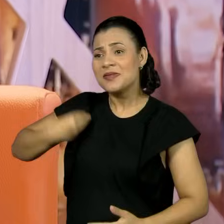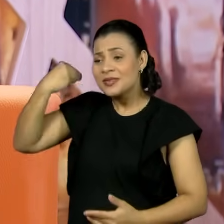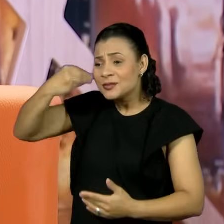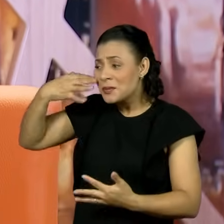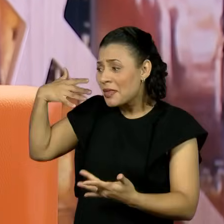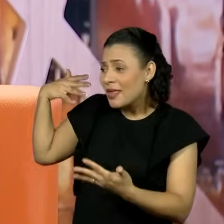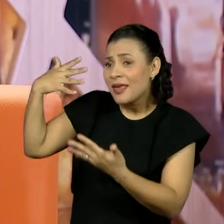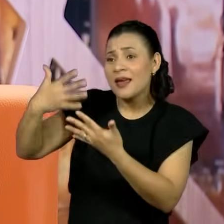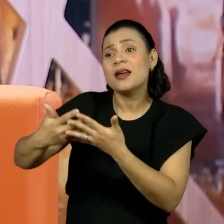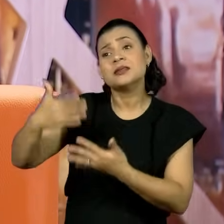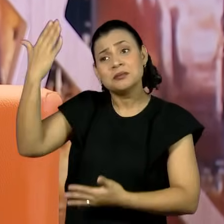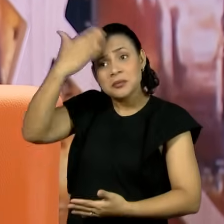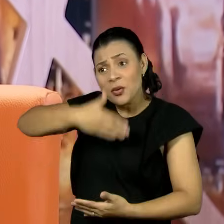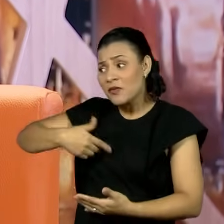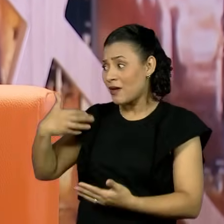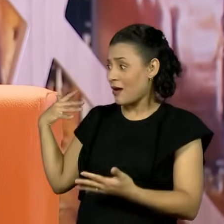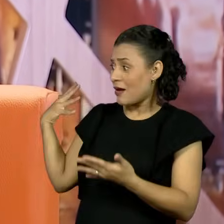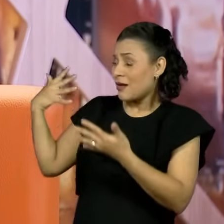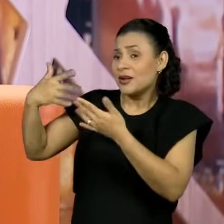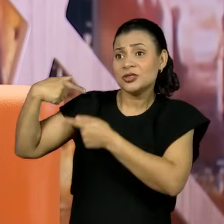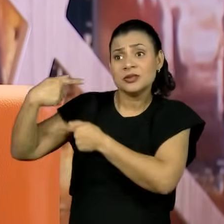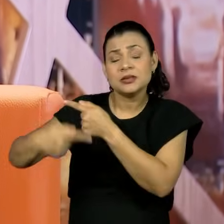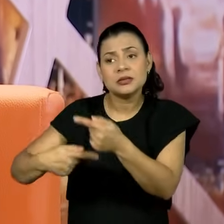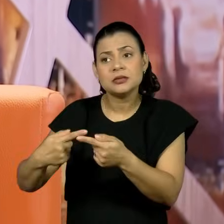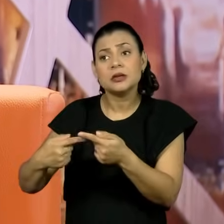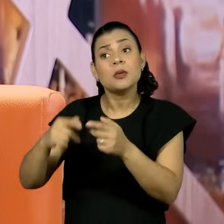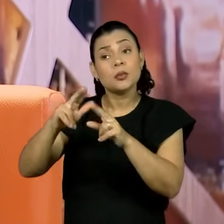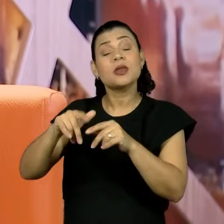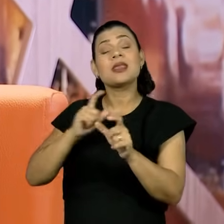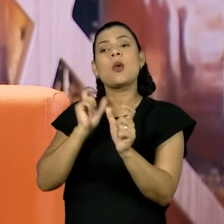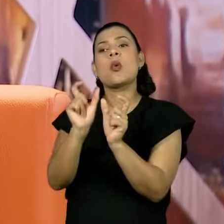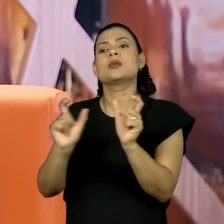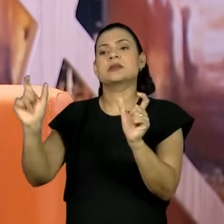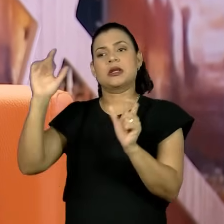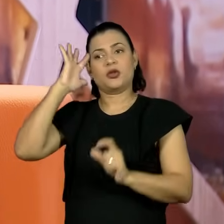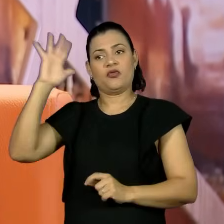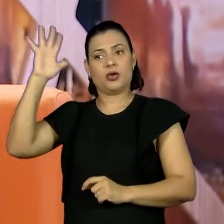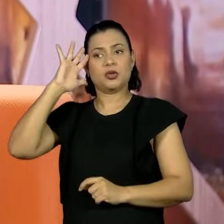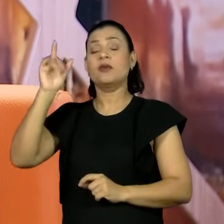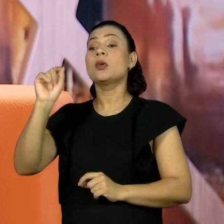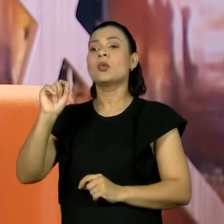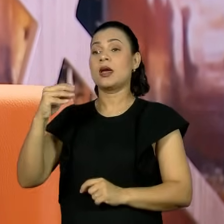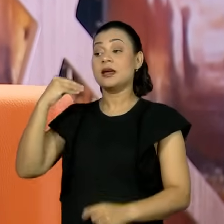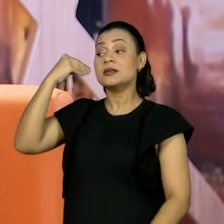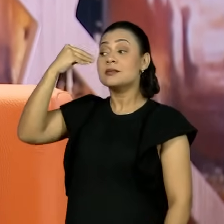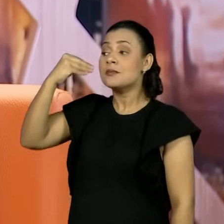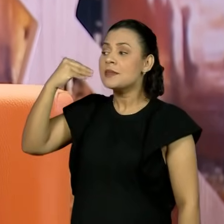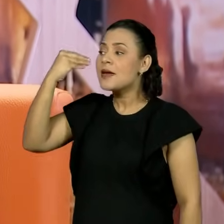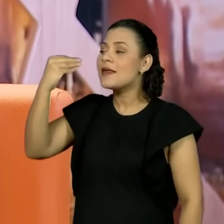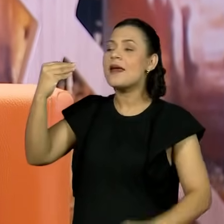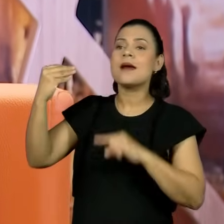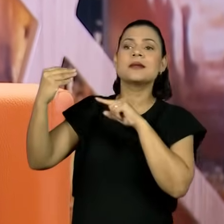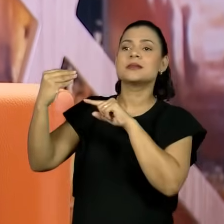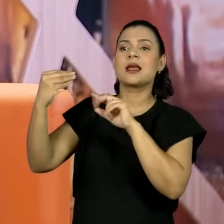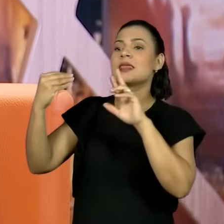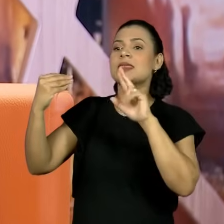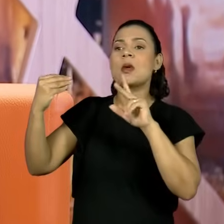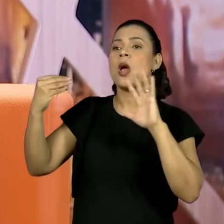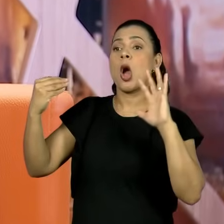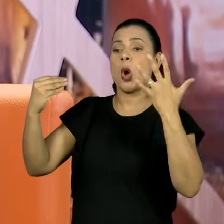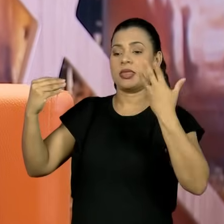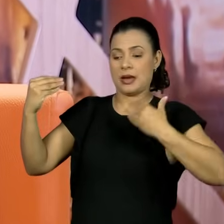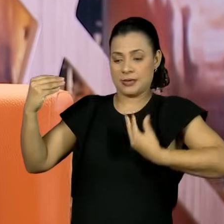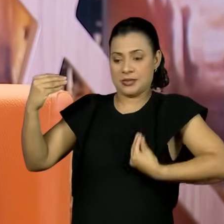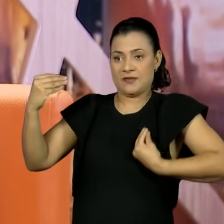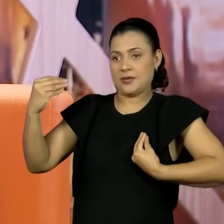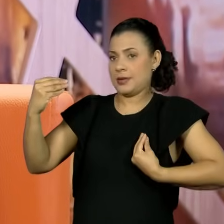coletividade. Porque a dimensão da experiência, tem um conceito filosófico que diz que experiência não é o que acontece